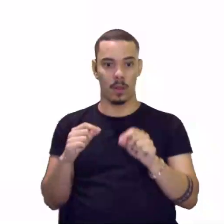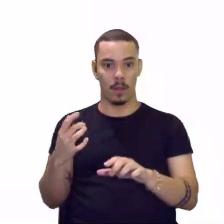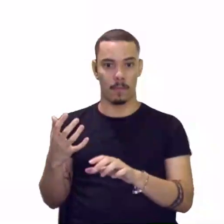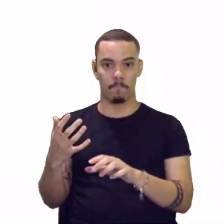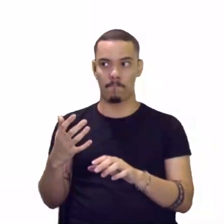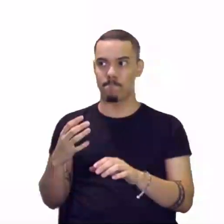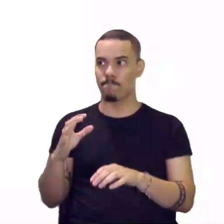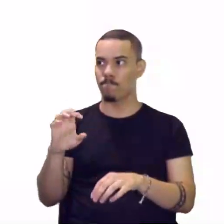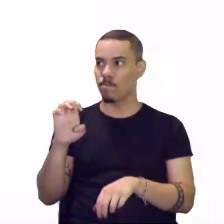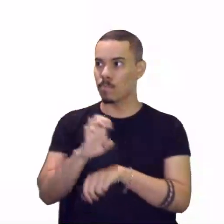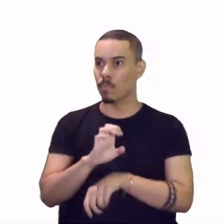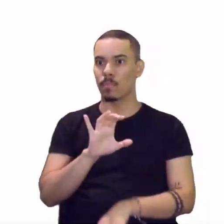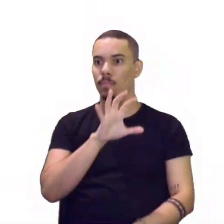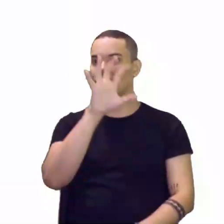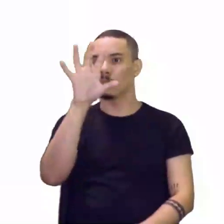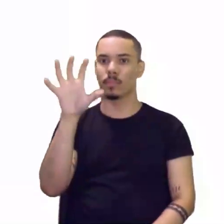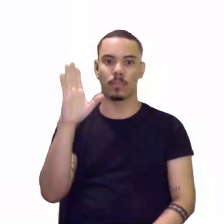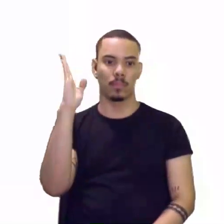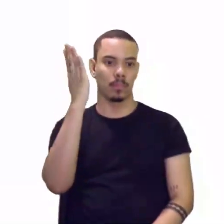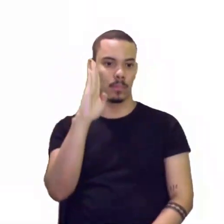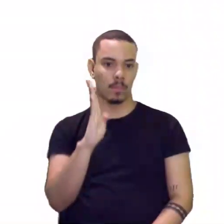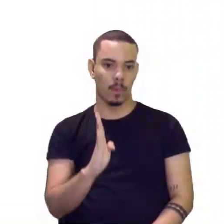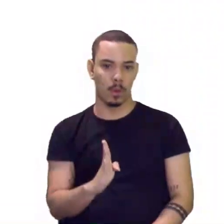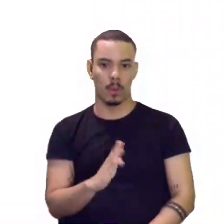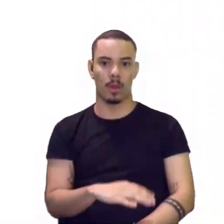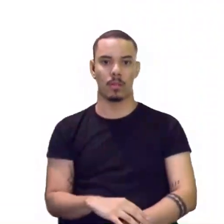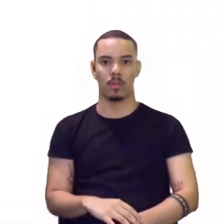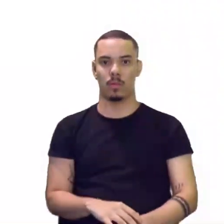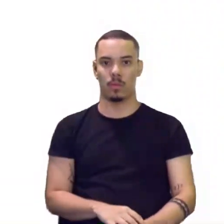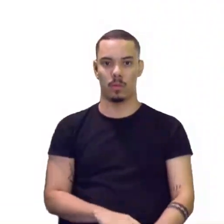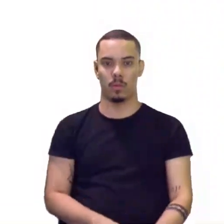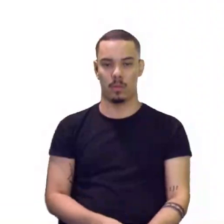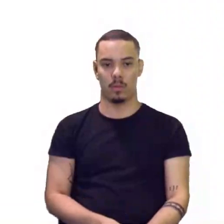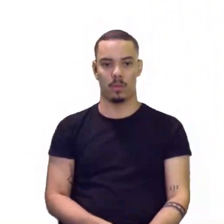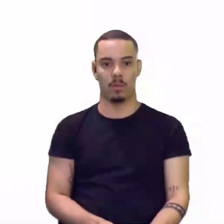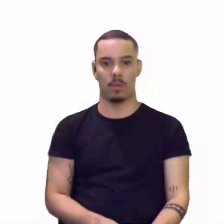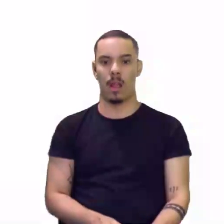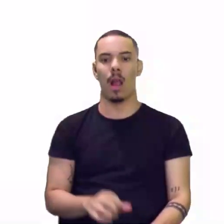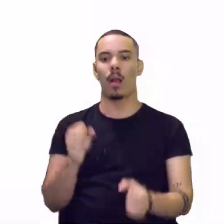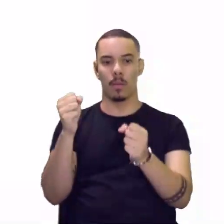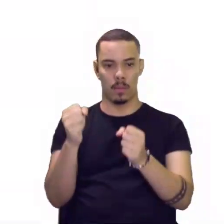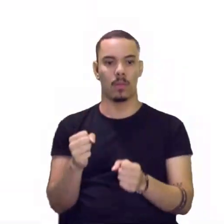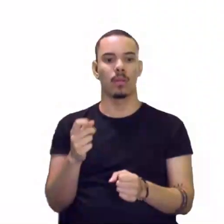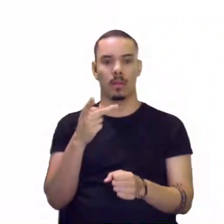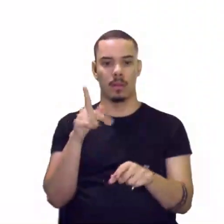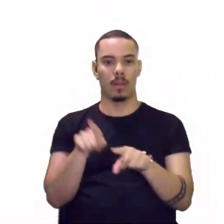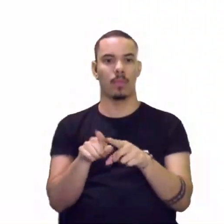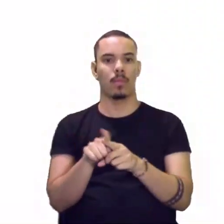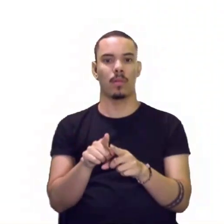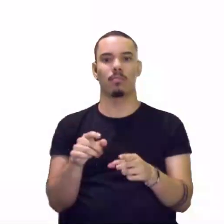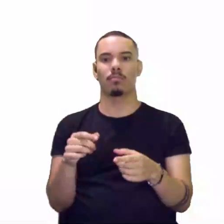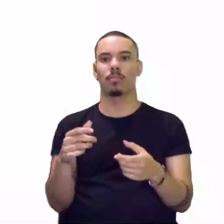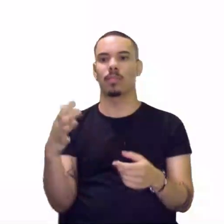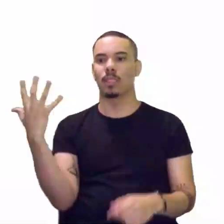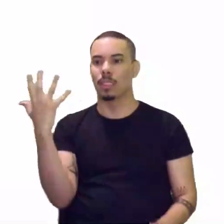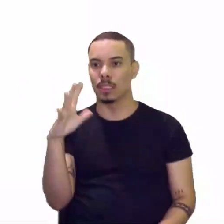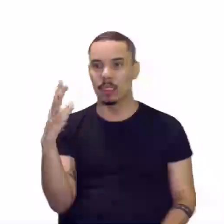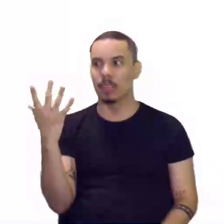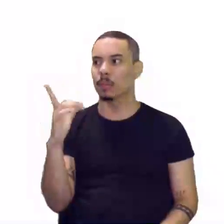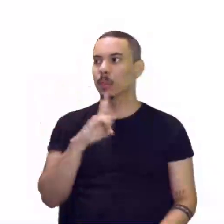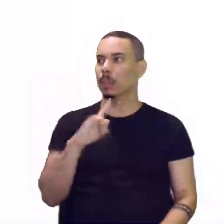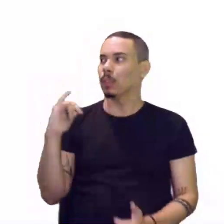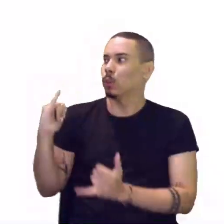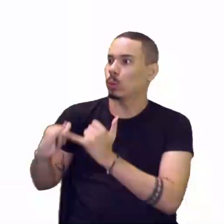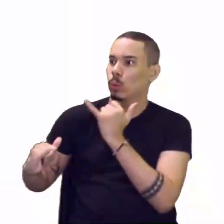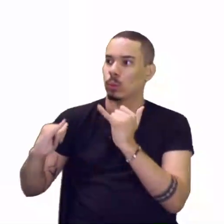regionalizar o Brasil, por exemplo, de domínios morfoclimáticos. Isso. Que, por exemplo, vai abordar, né, essas áreas que têm áreas comuns